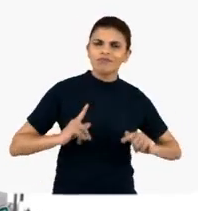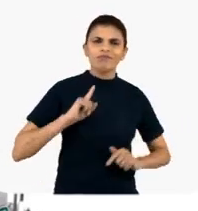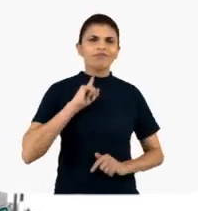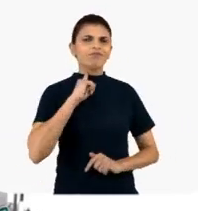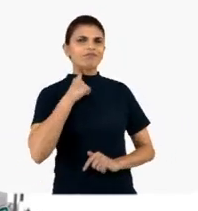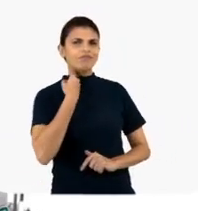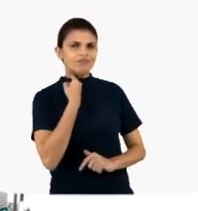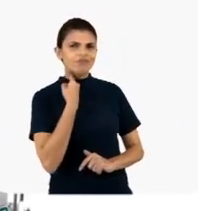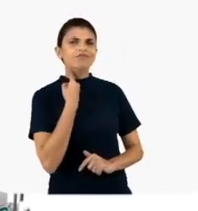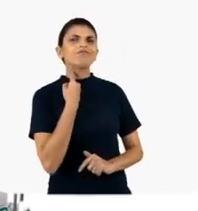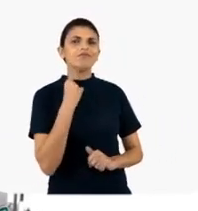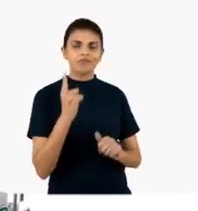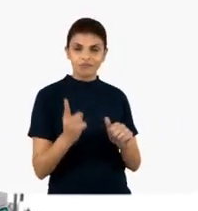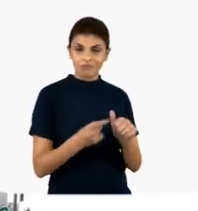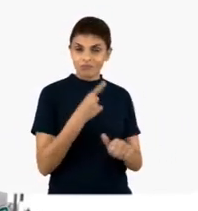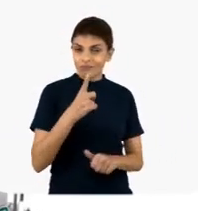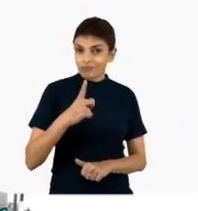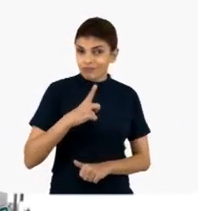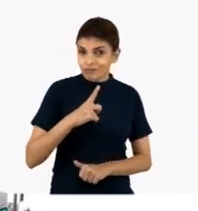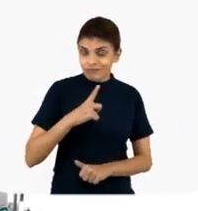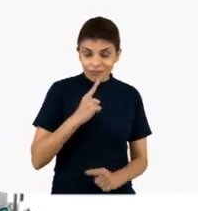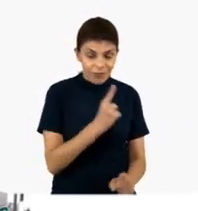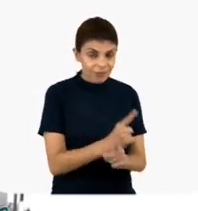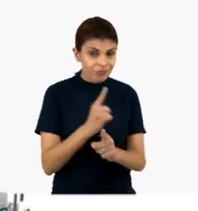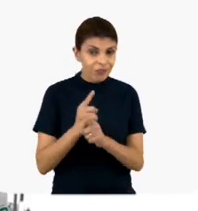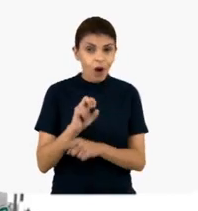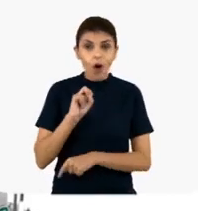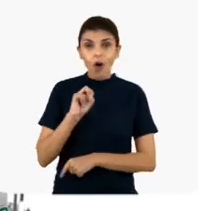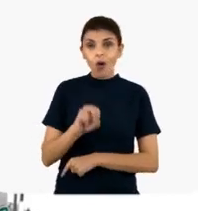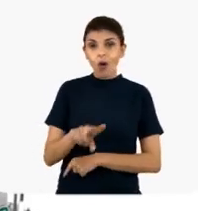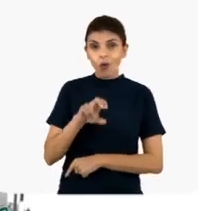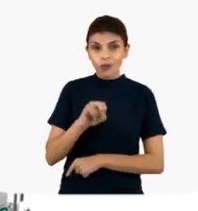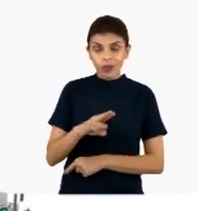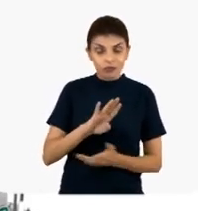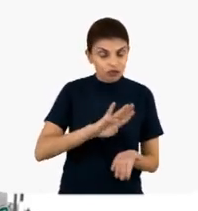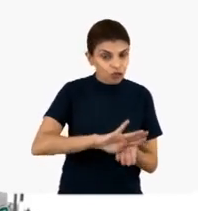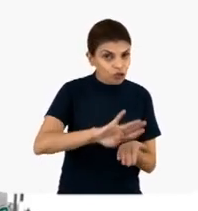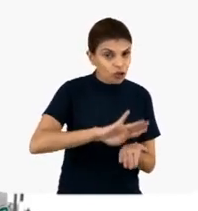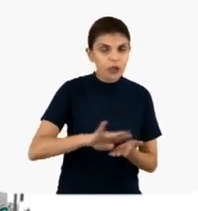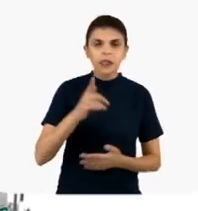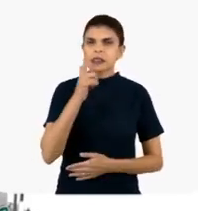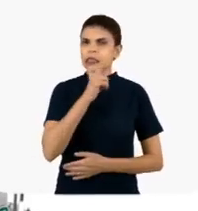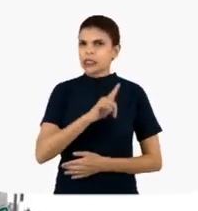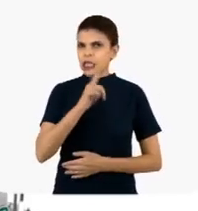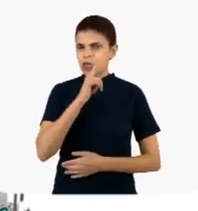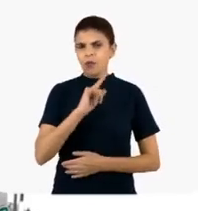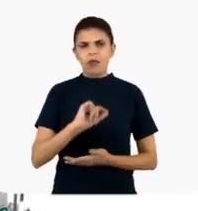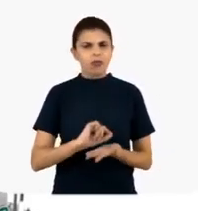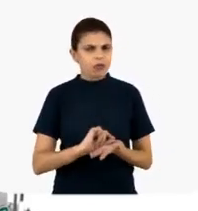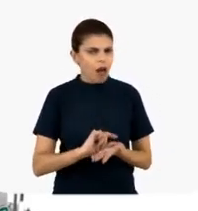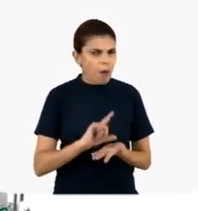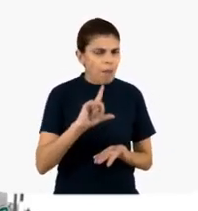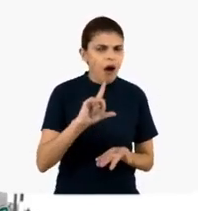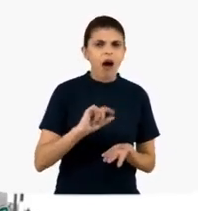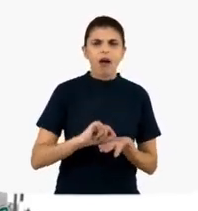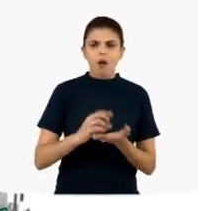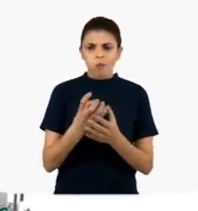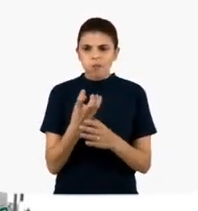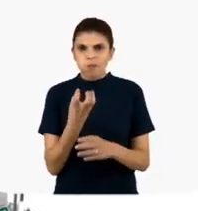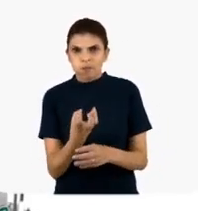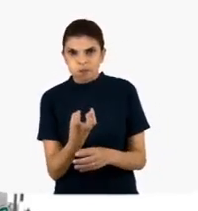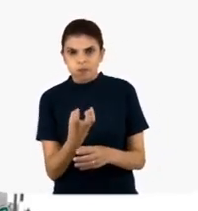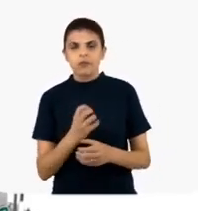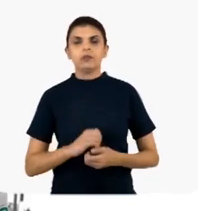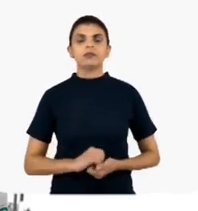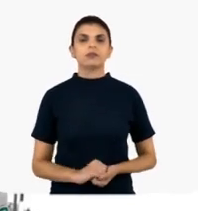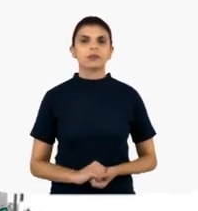impurezas mais abundantes primeiro. O que mais temos que pode contaminar é o primeiro que se retira. Normalmente o que tem maior tamanho, que tem maior concentração.